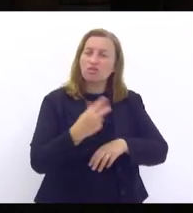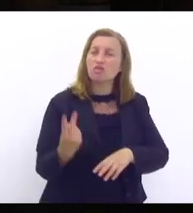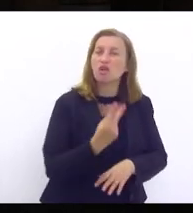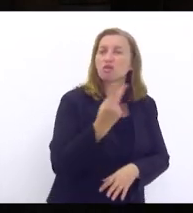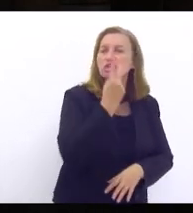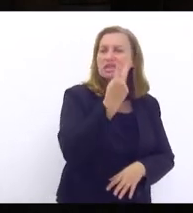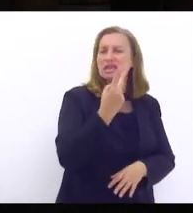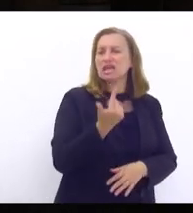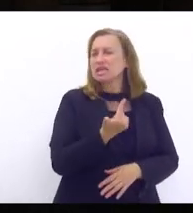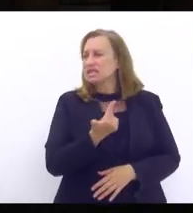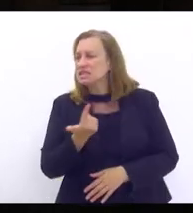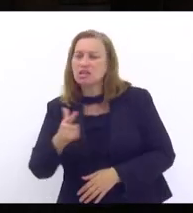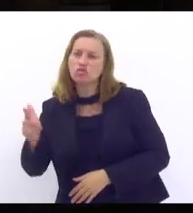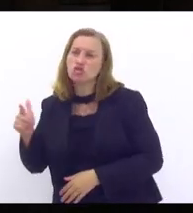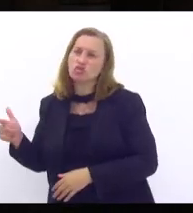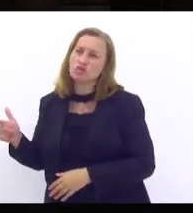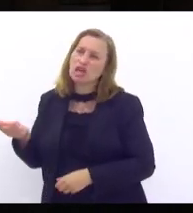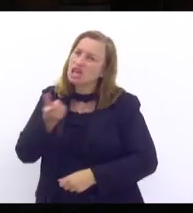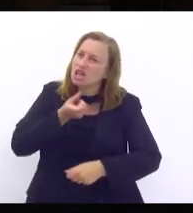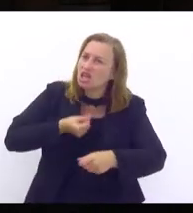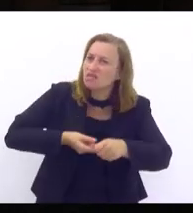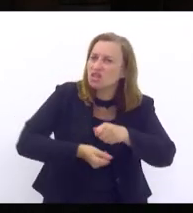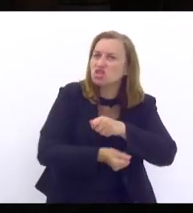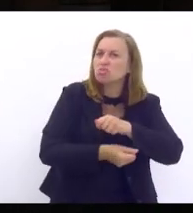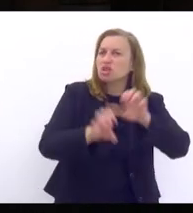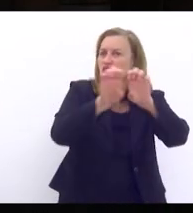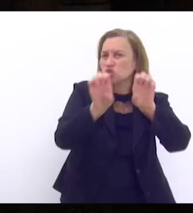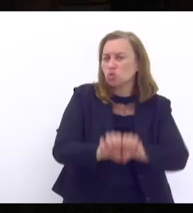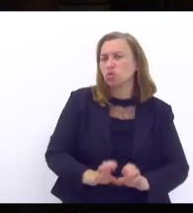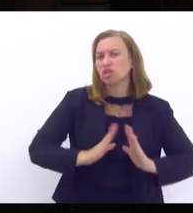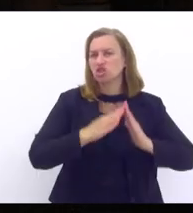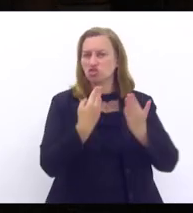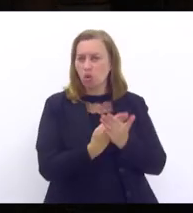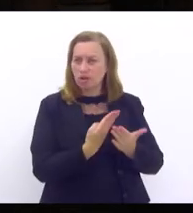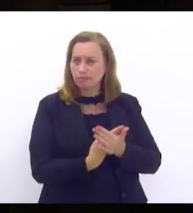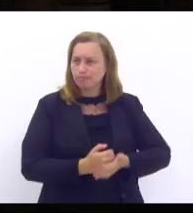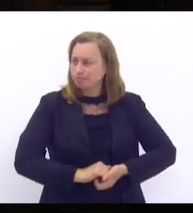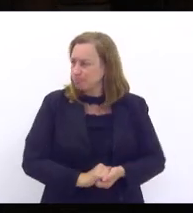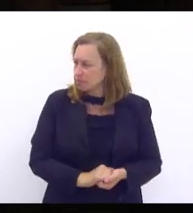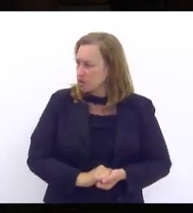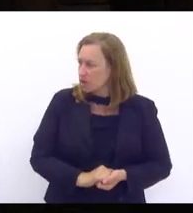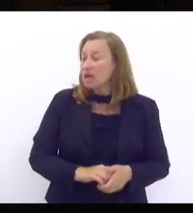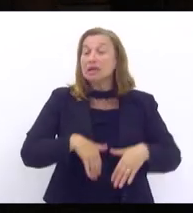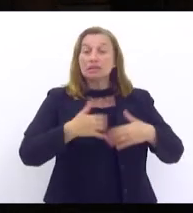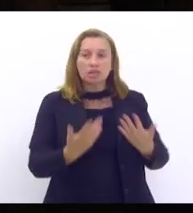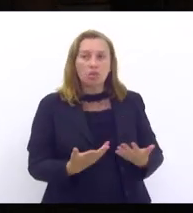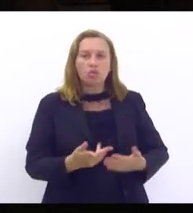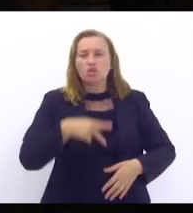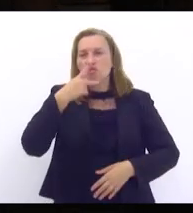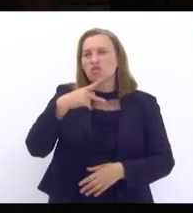valorizado, se não tiver investimento na estrutura escolar. E quando eu falo de educação na ponta